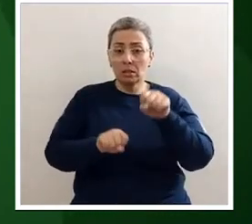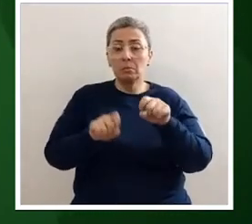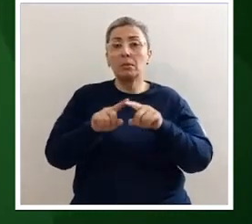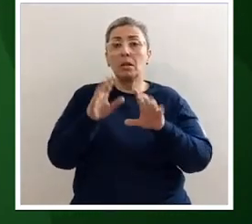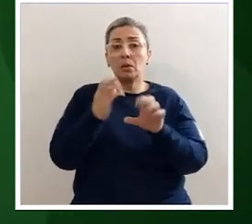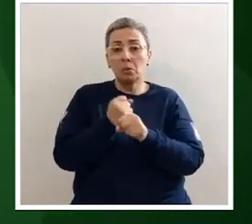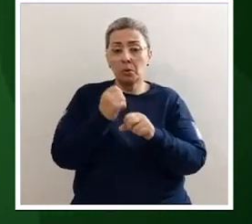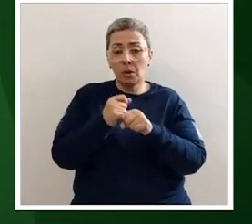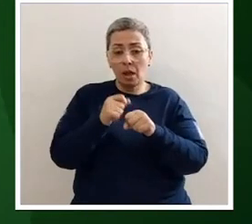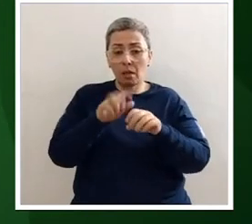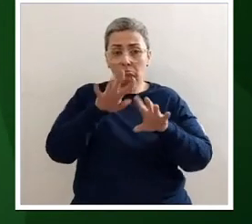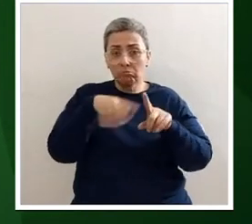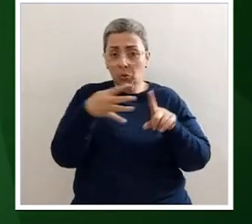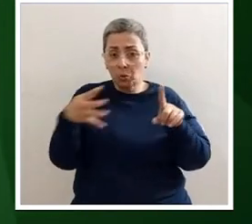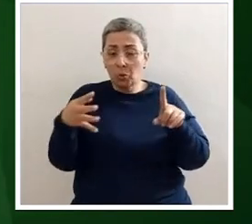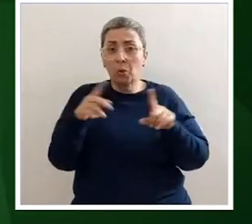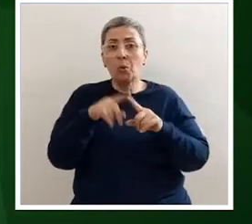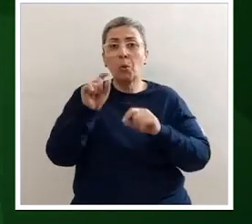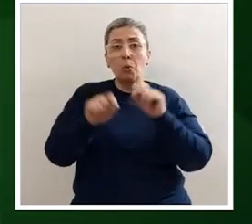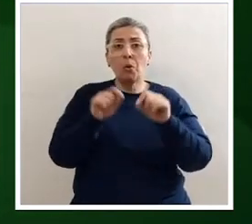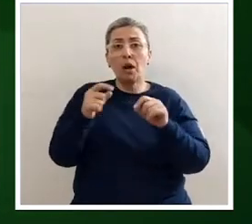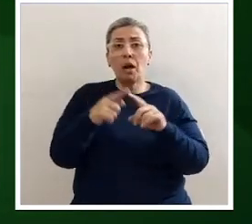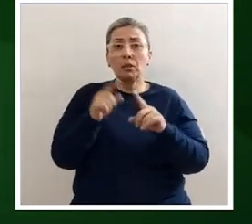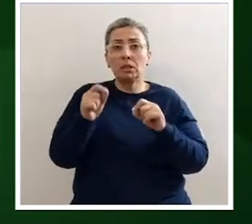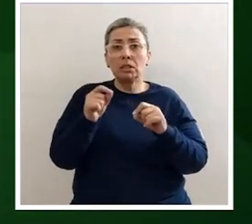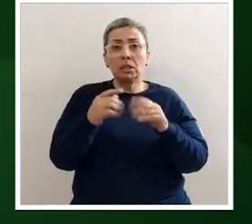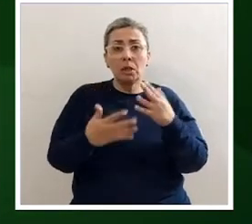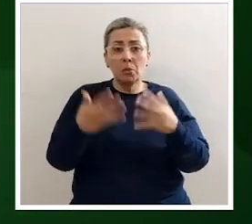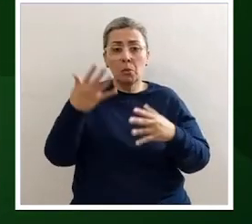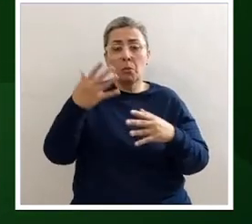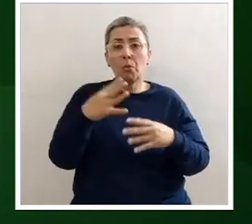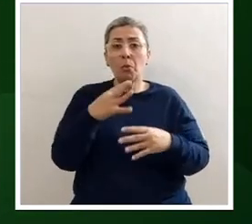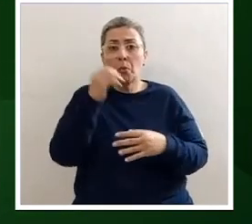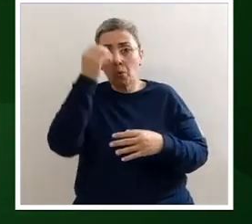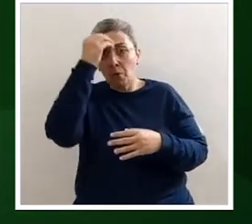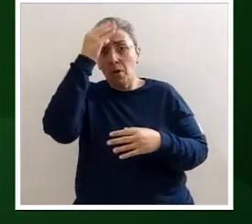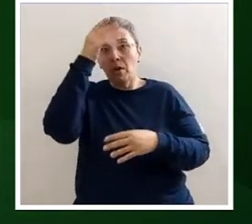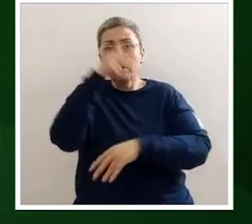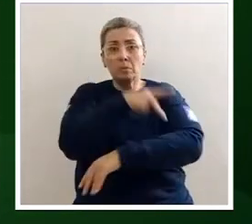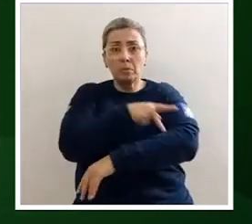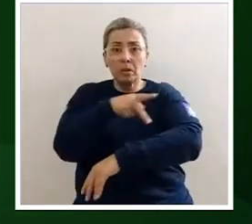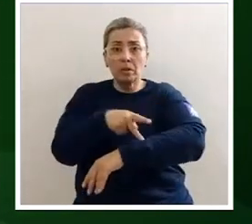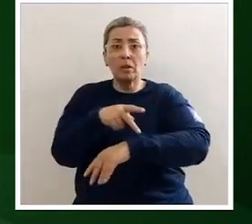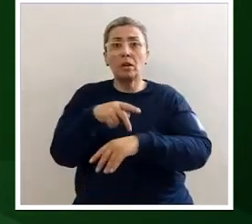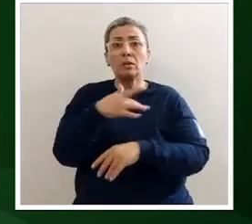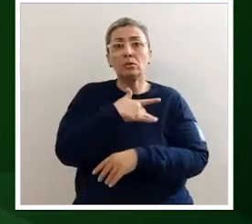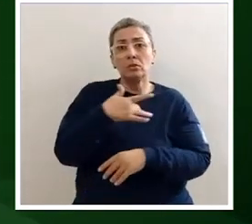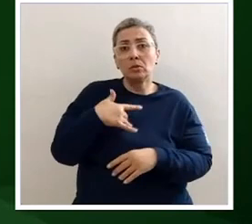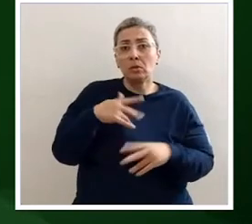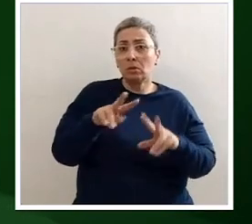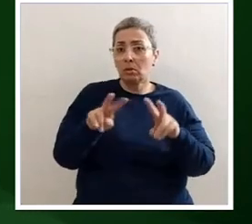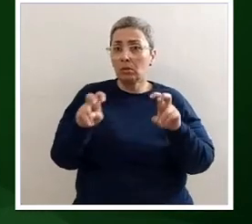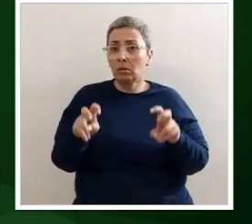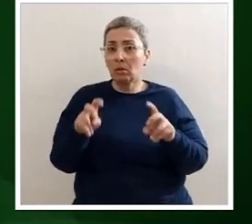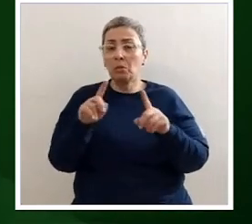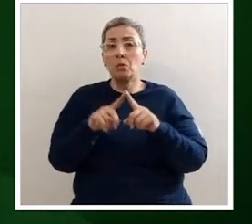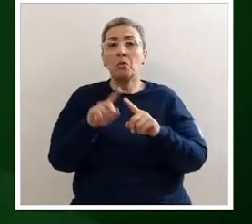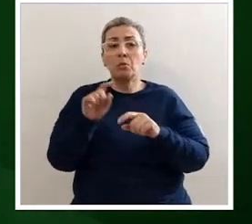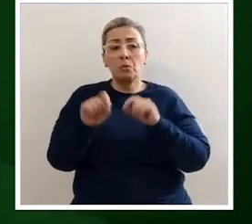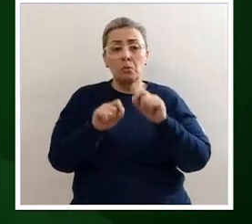né a gente tem aí a nível de conhecimento pedagógico de saúde sobre a temática é